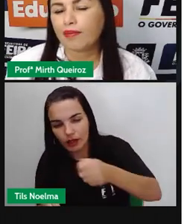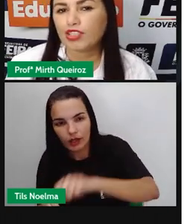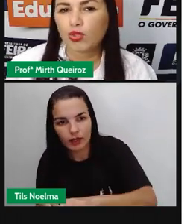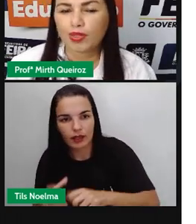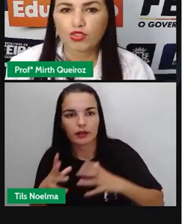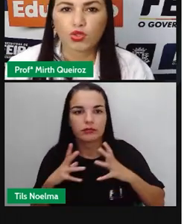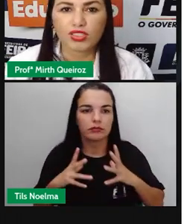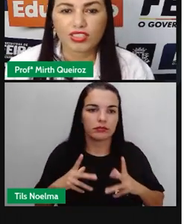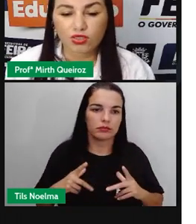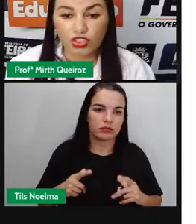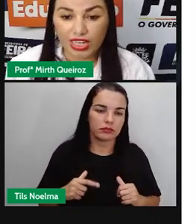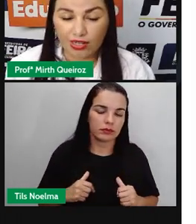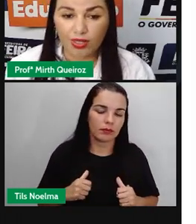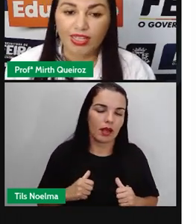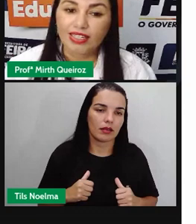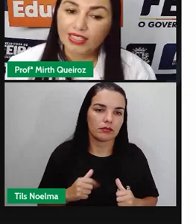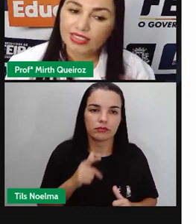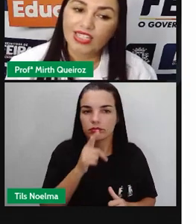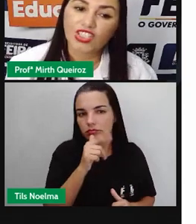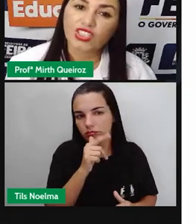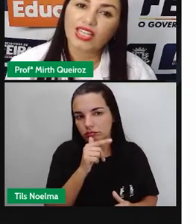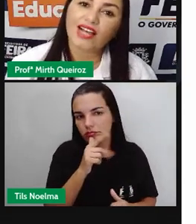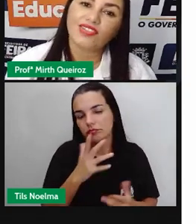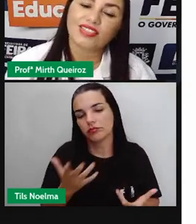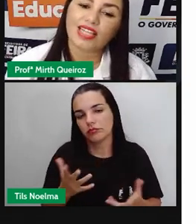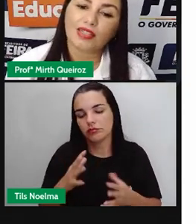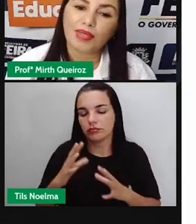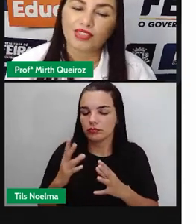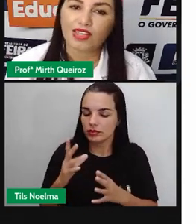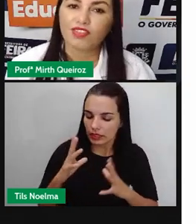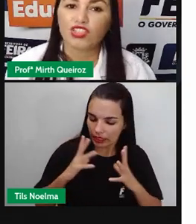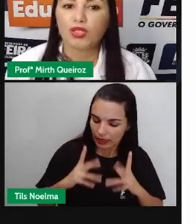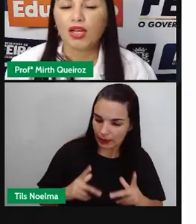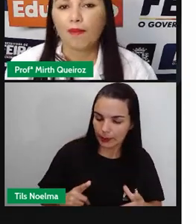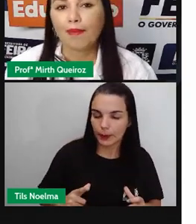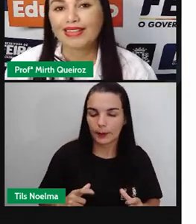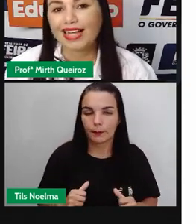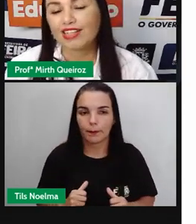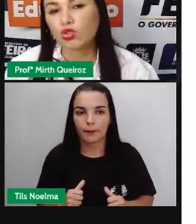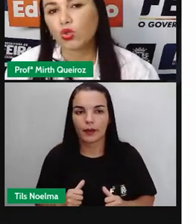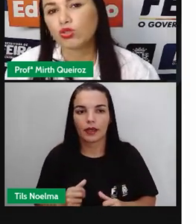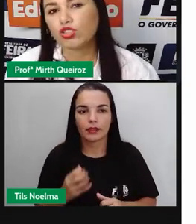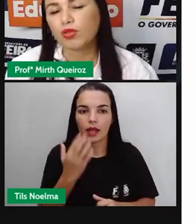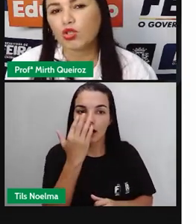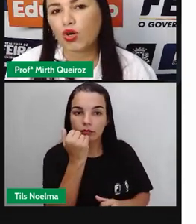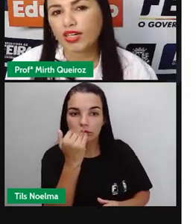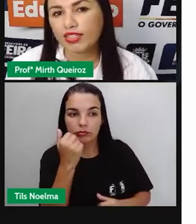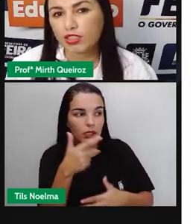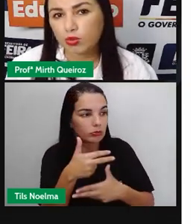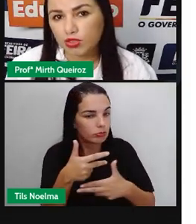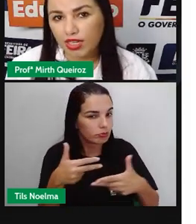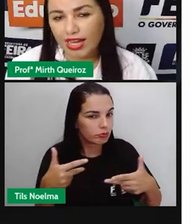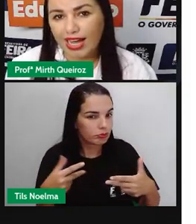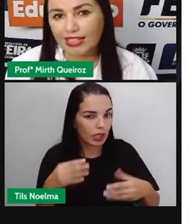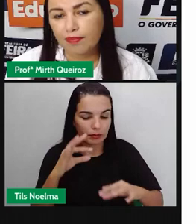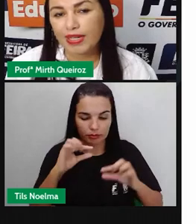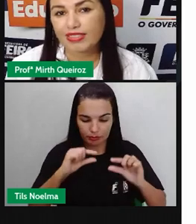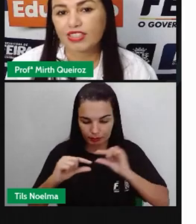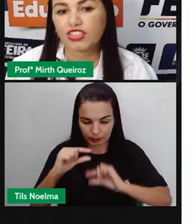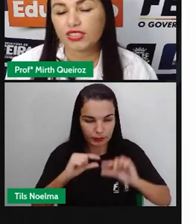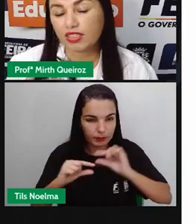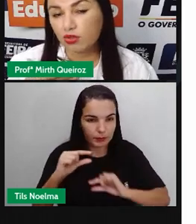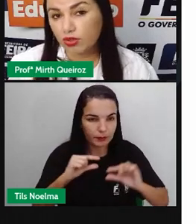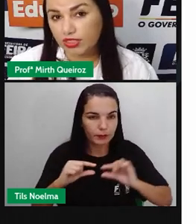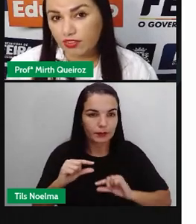para mais ou menos dois litros de água e assim a gente lavar esses alimentos a fim de matar todos os microrganismos